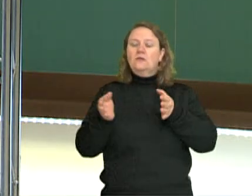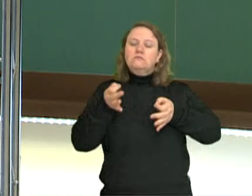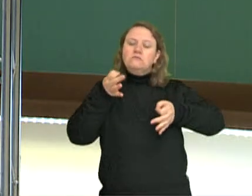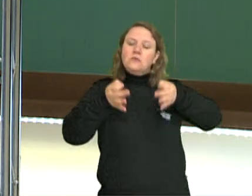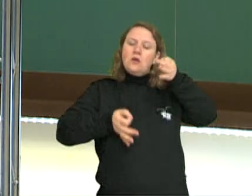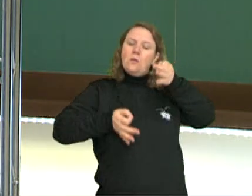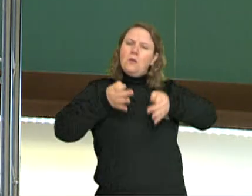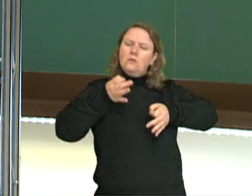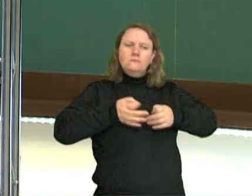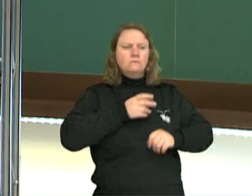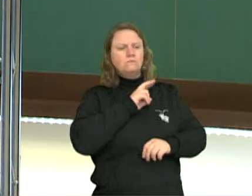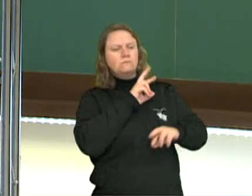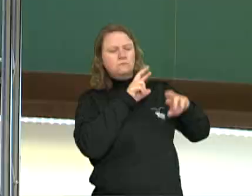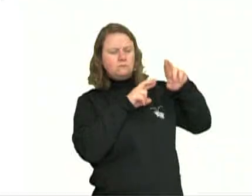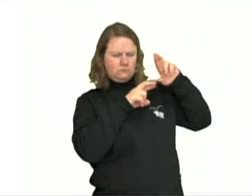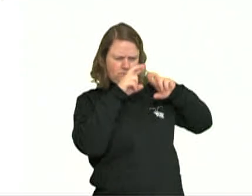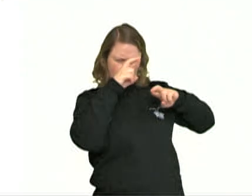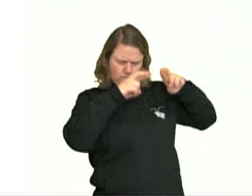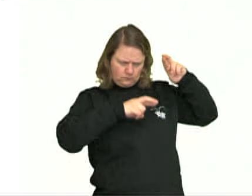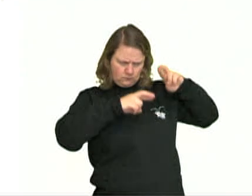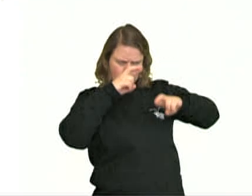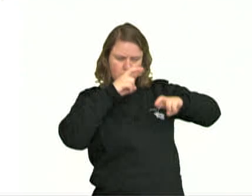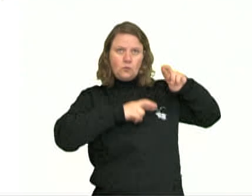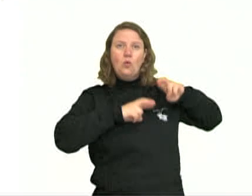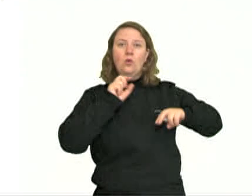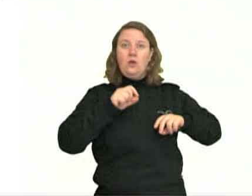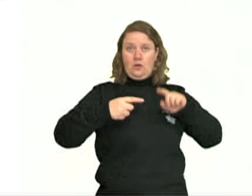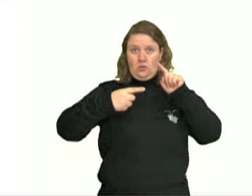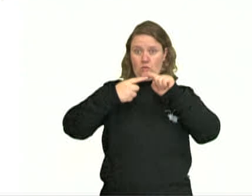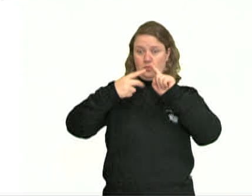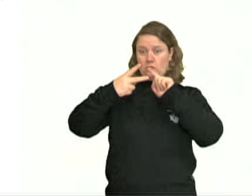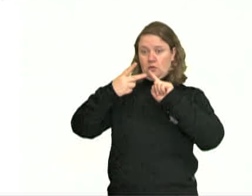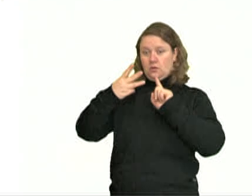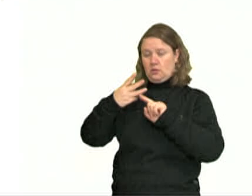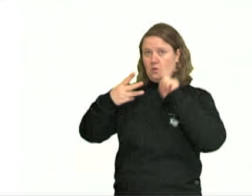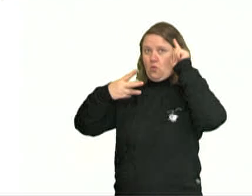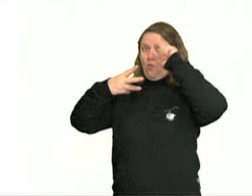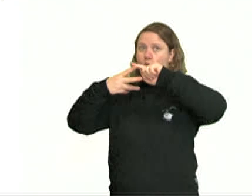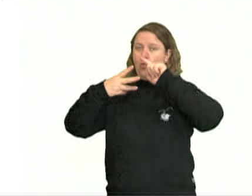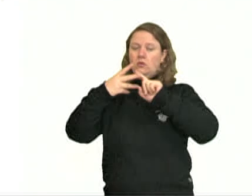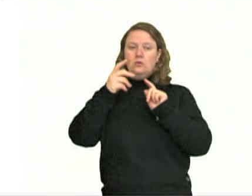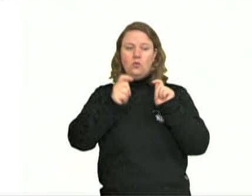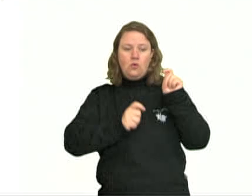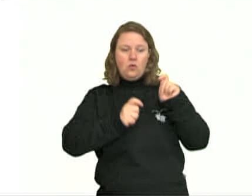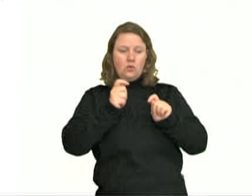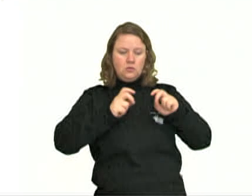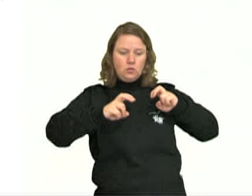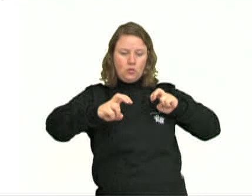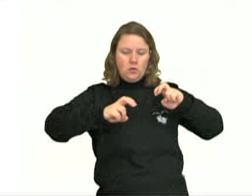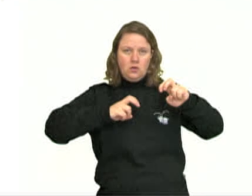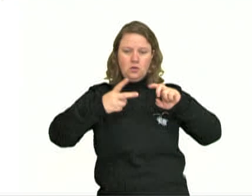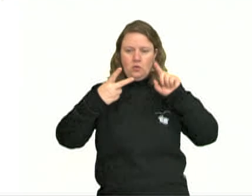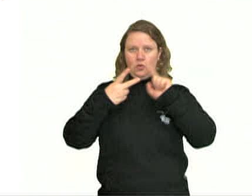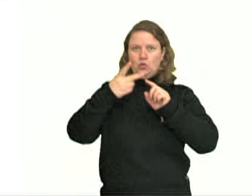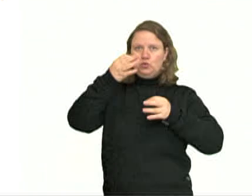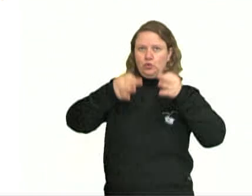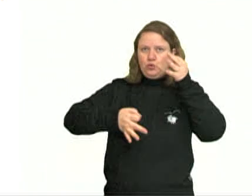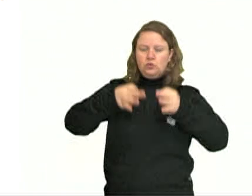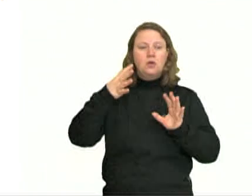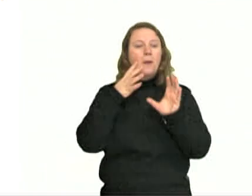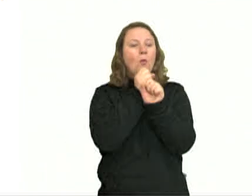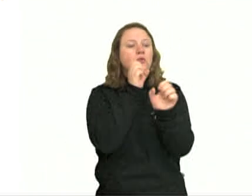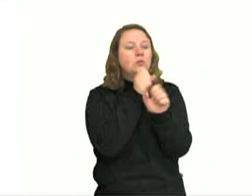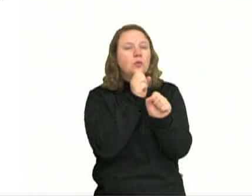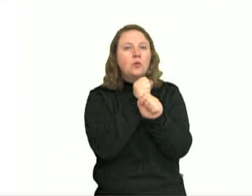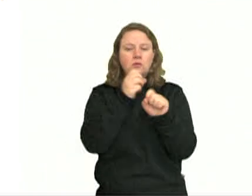arbitragem. São 3 com funções diferentes. Um árbitro que controla a luta, um juiz que registra os pontos e um chefe